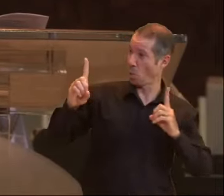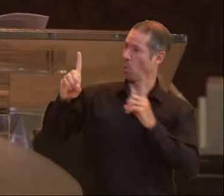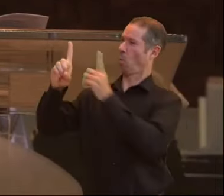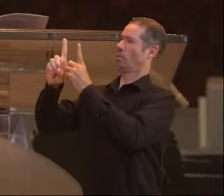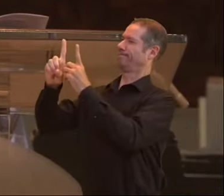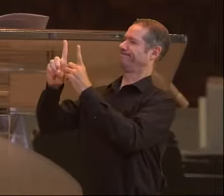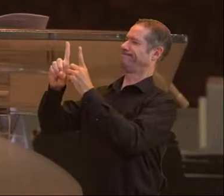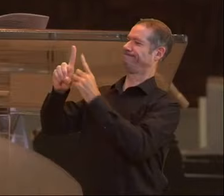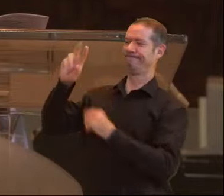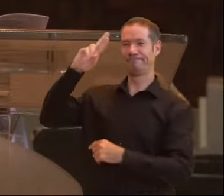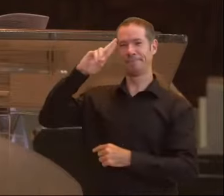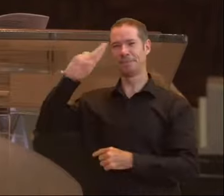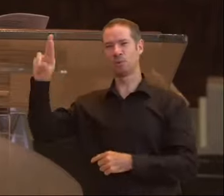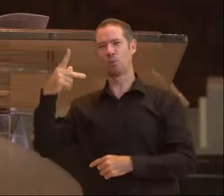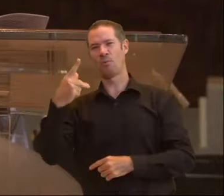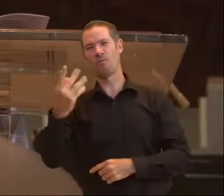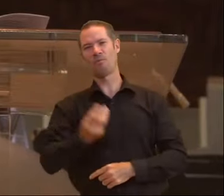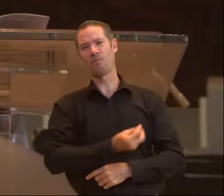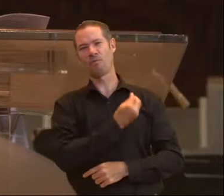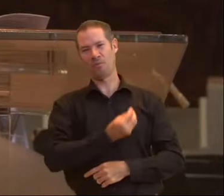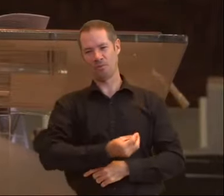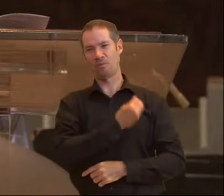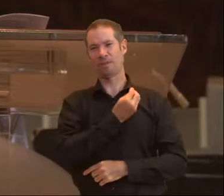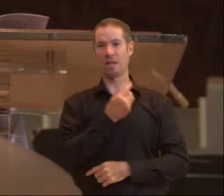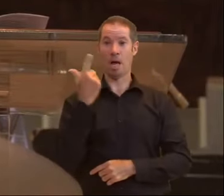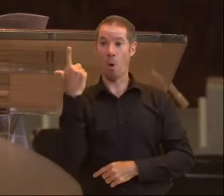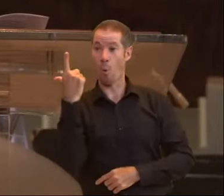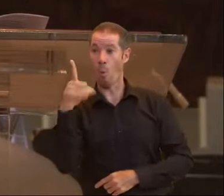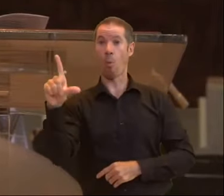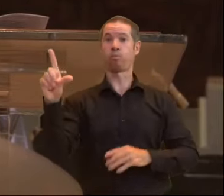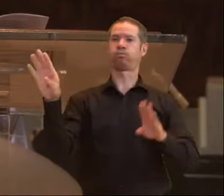Senhor da sua vida em outra porta?